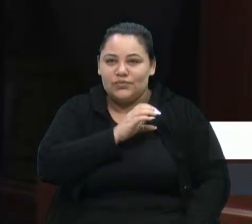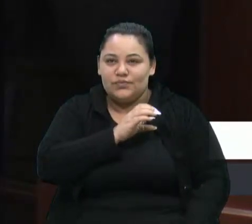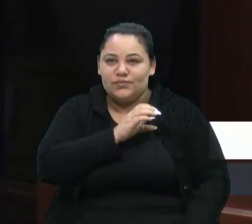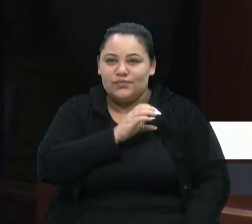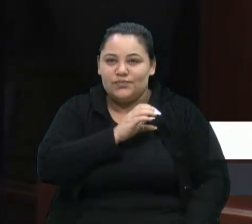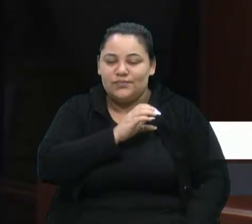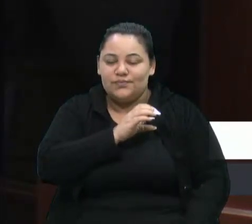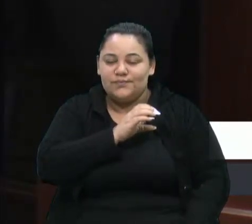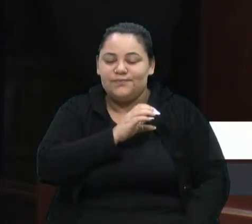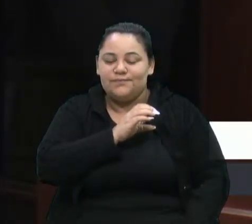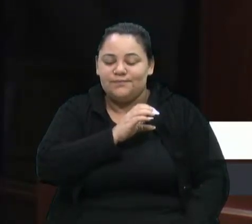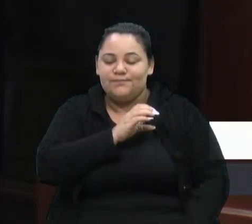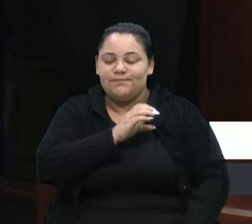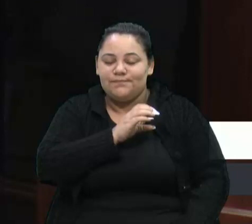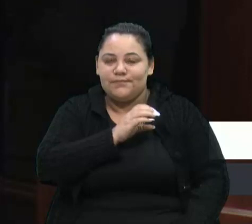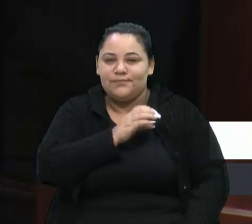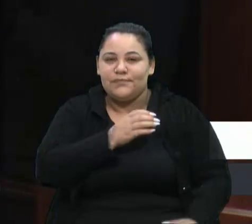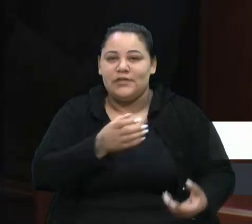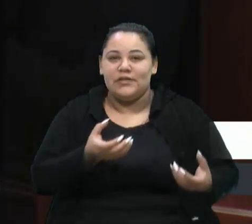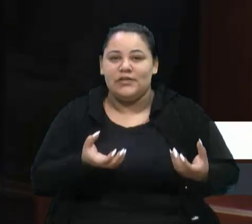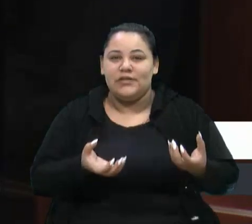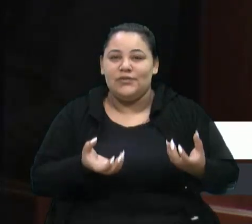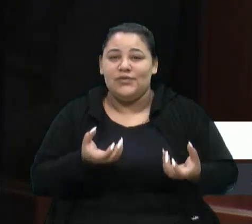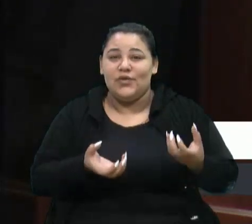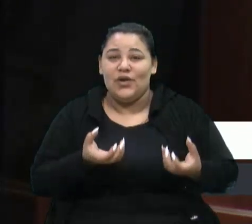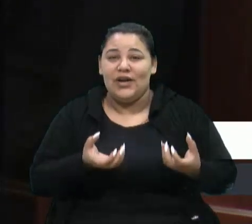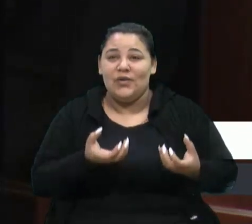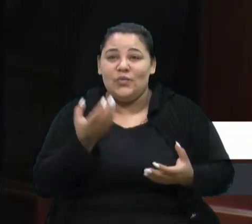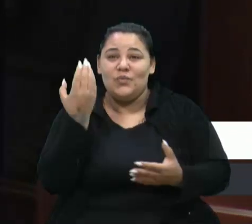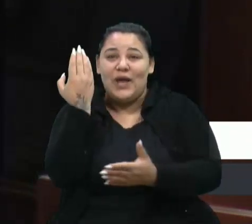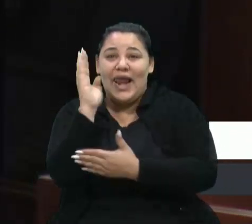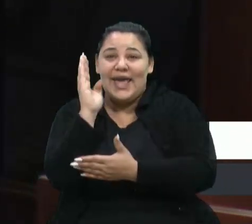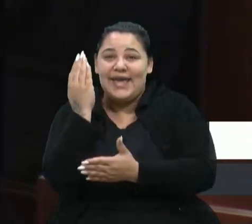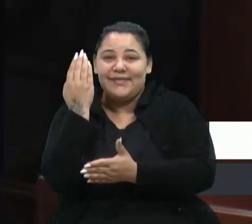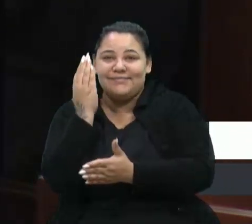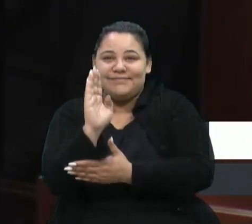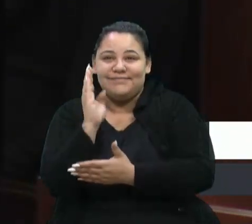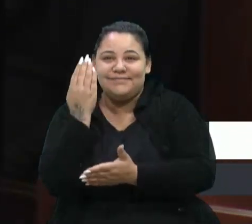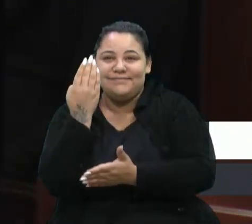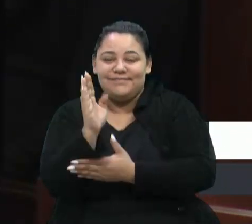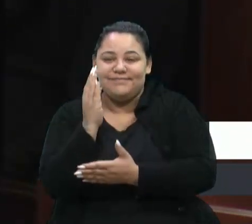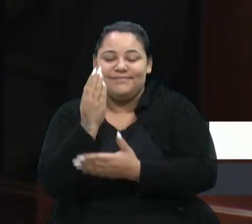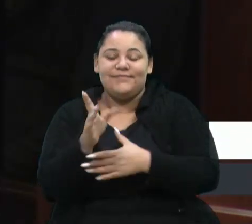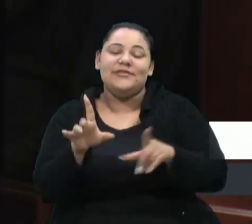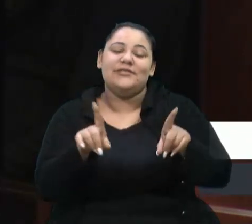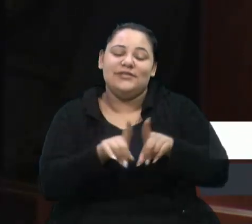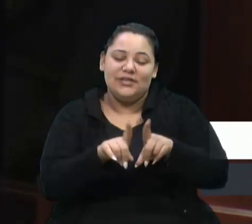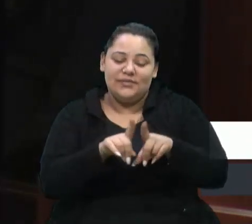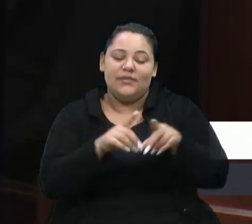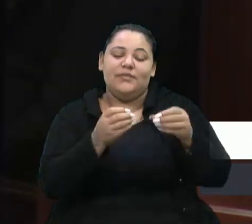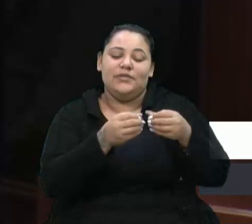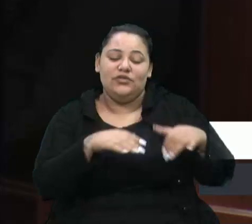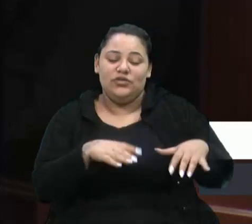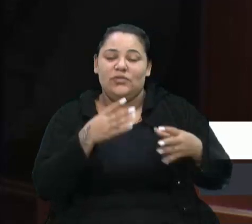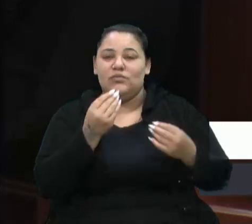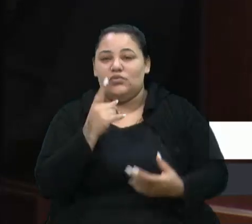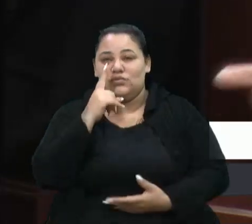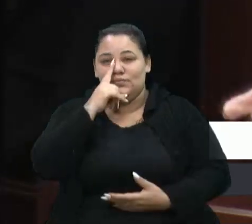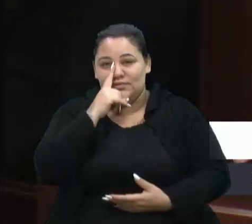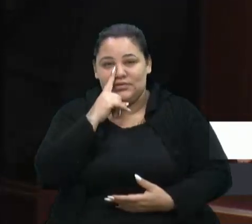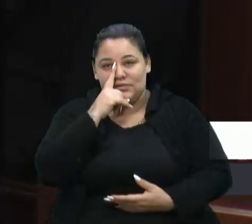estufa. Fogão a lenha, esse fogão a lenha também é causa de incêndio aqui em Caxias do Sul, que também é muito perigoso. Quando a